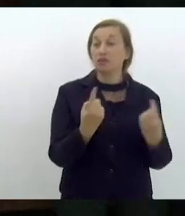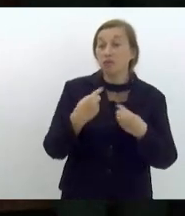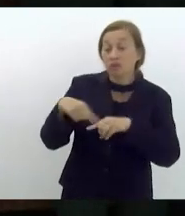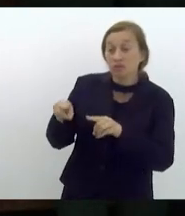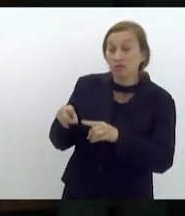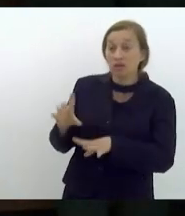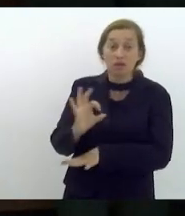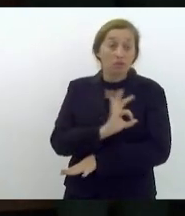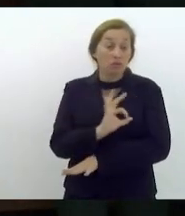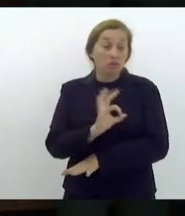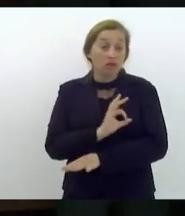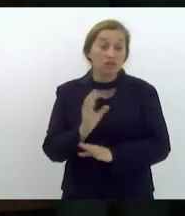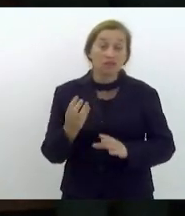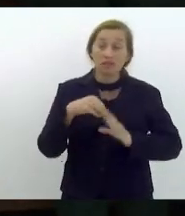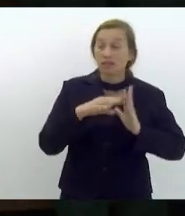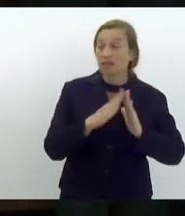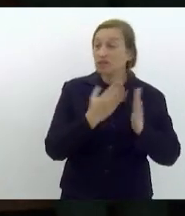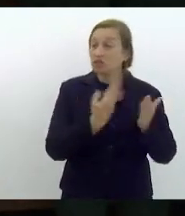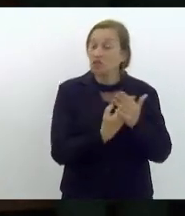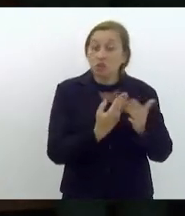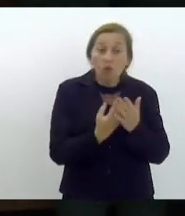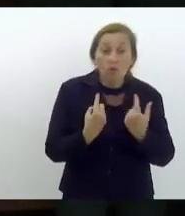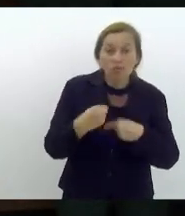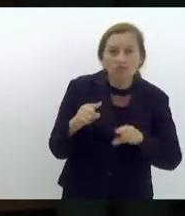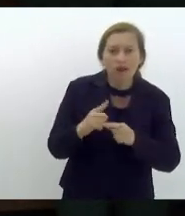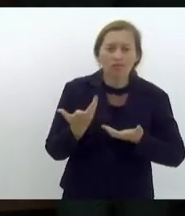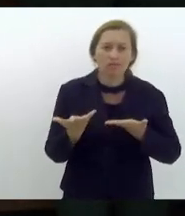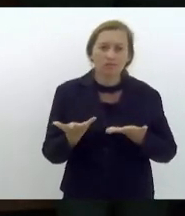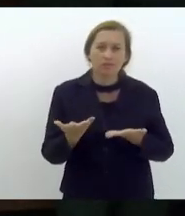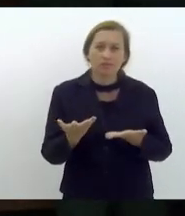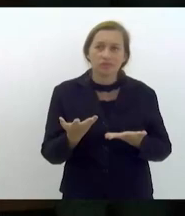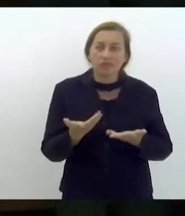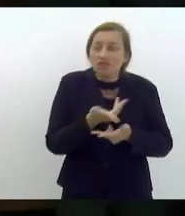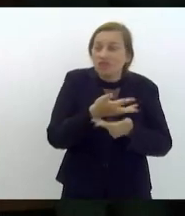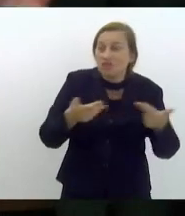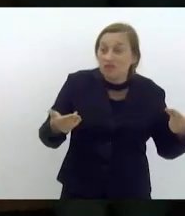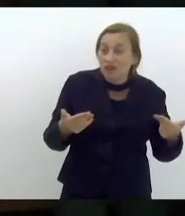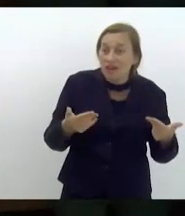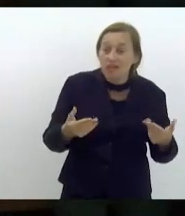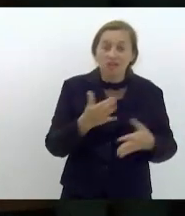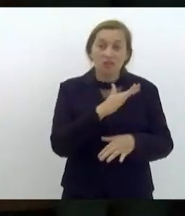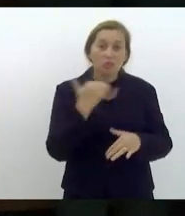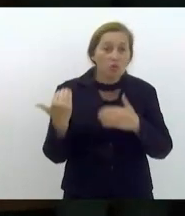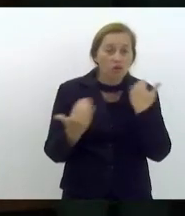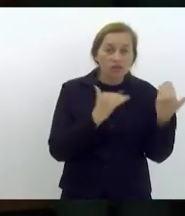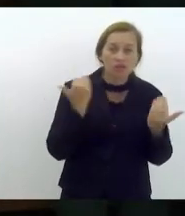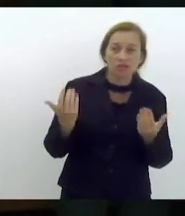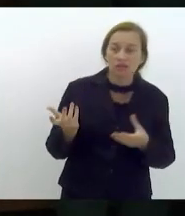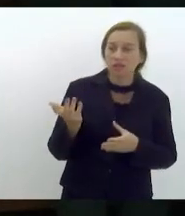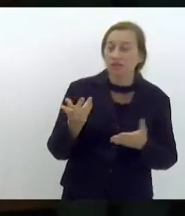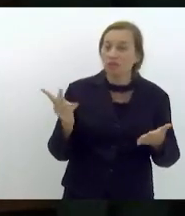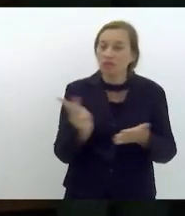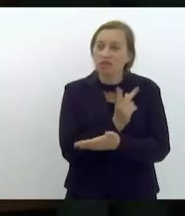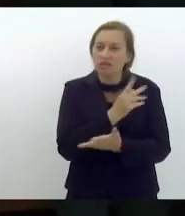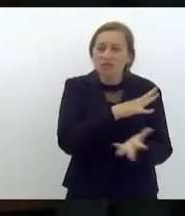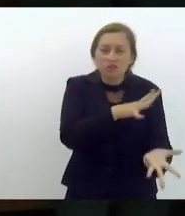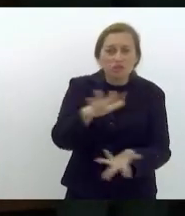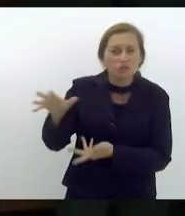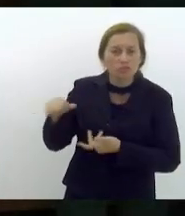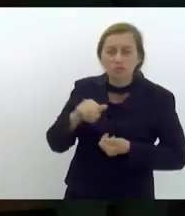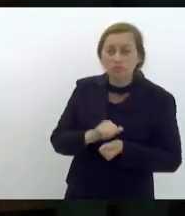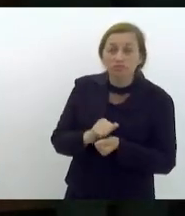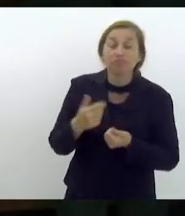da polícia nas escolas diante esse diversas ataques estavam acontecendo Brasil afora